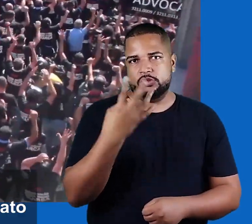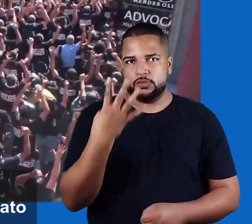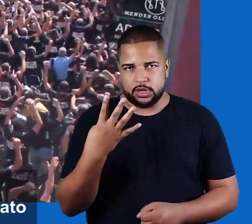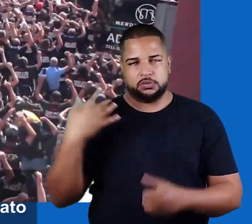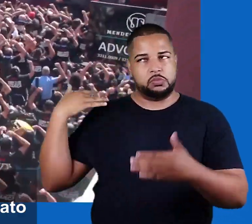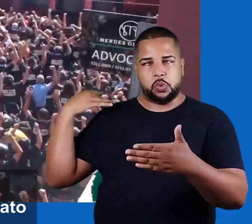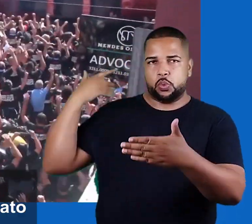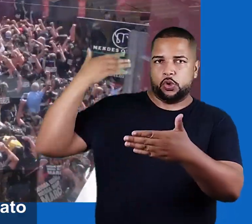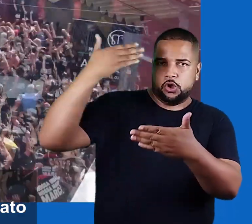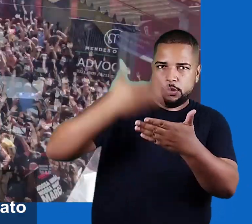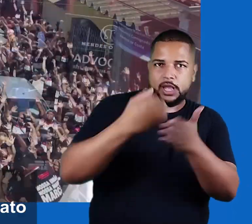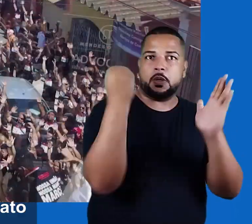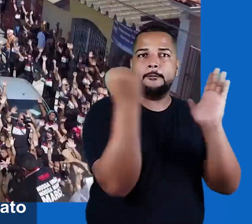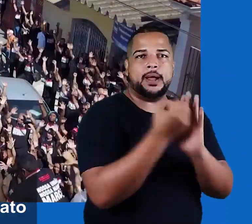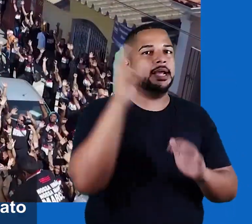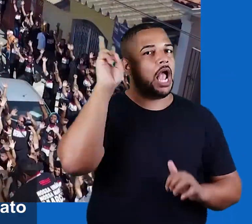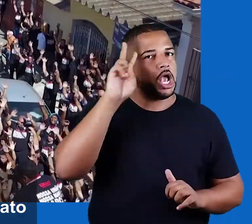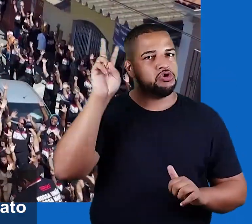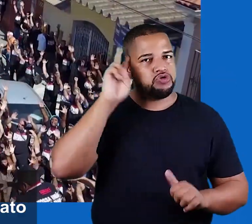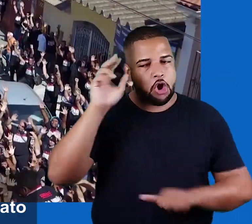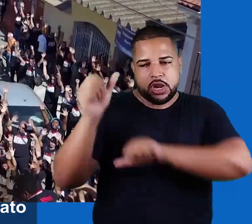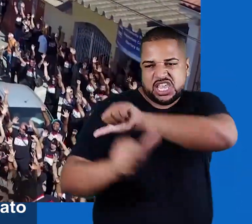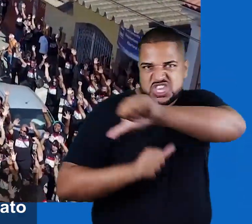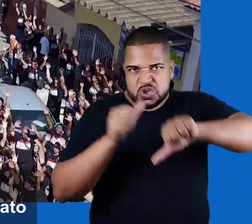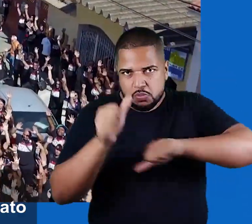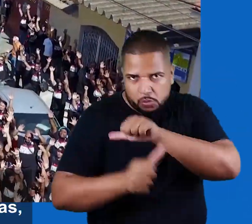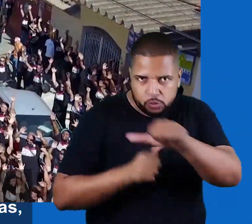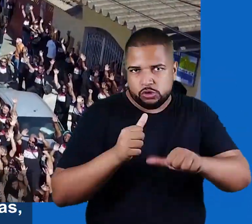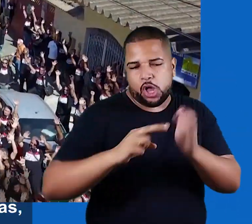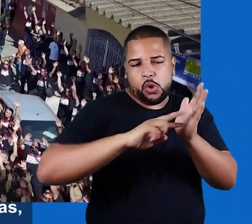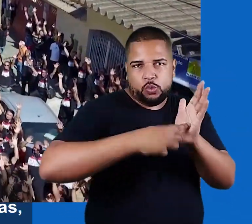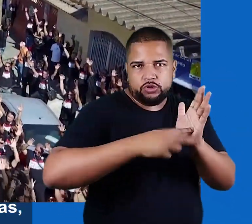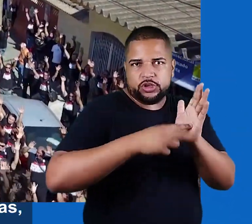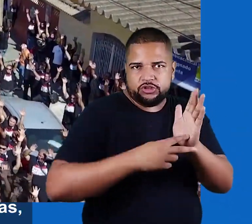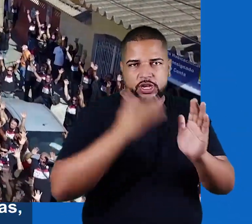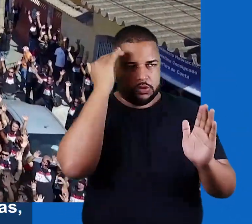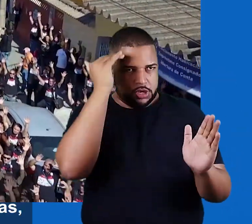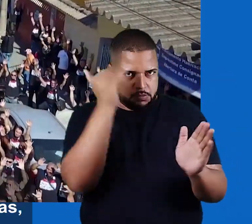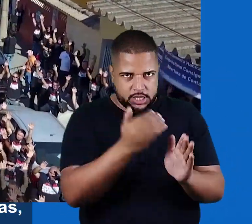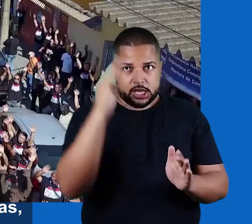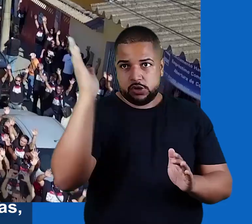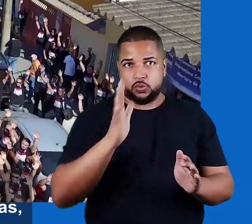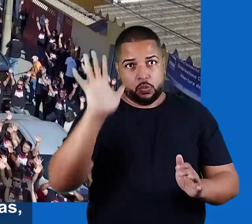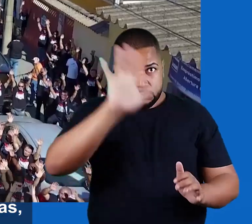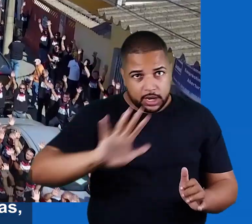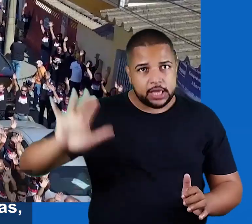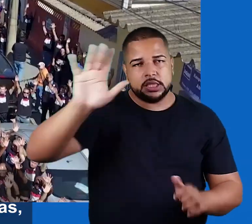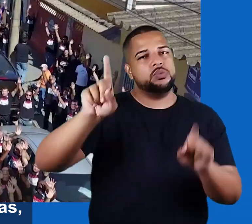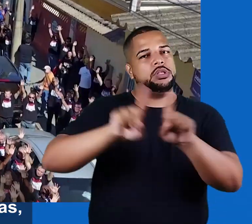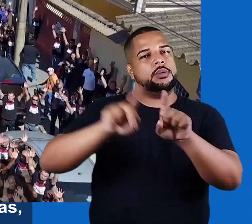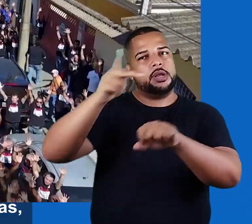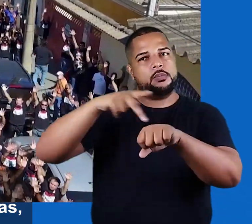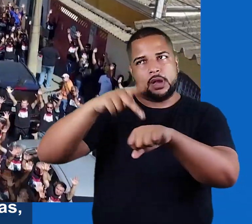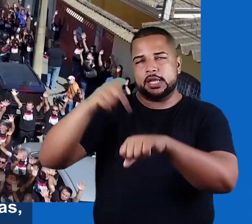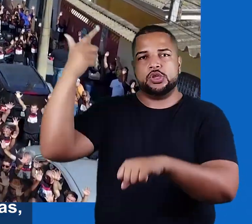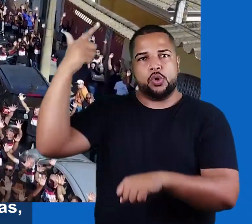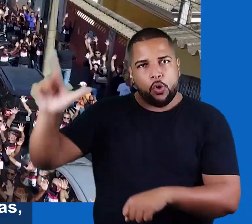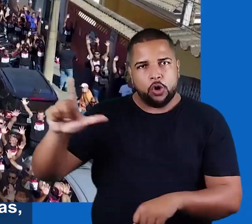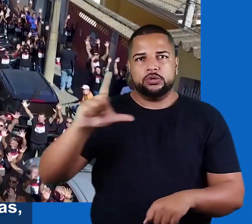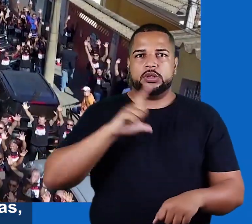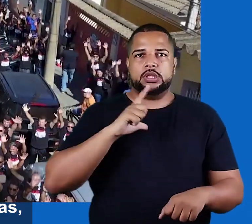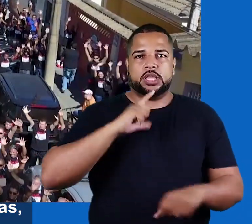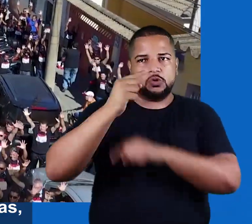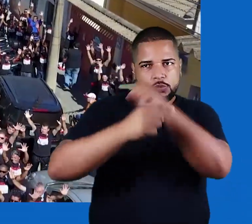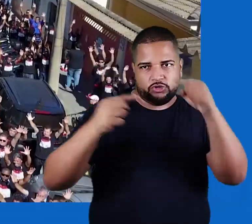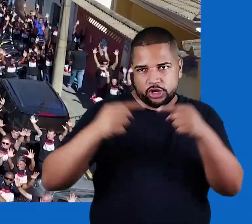transcorrido foi marcado por histórias que transformaram o sindicato em referência nacional e internacional como instrumento de lutas e